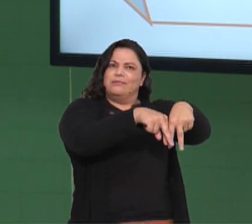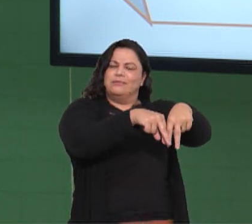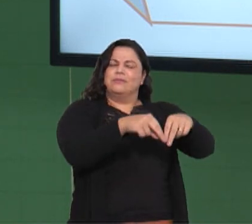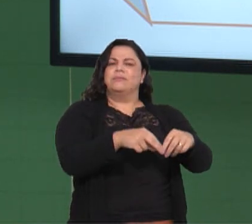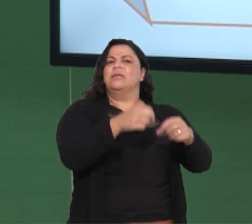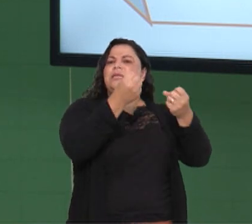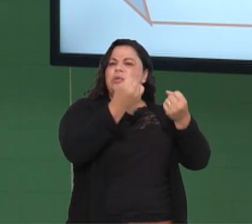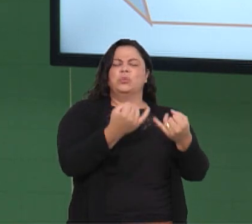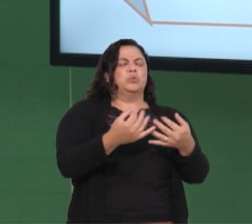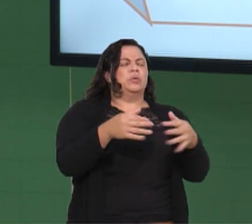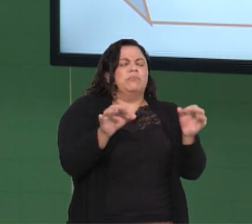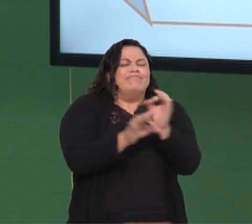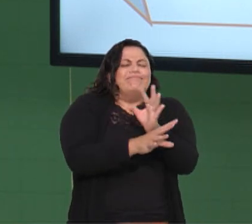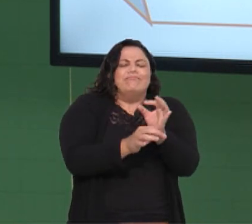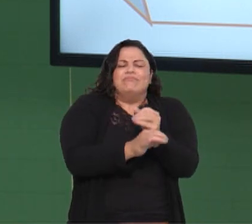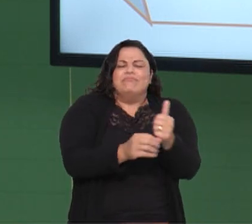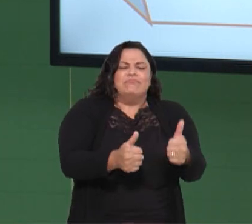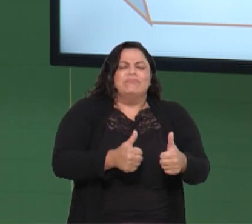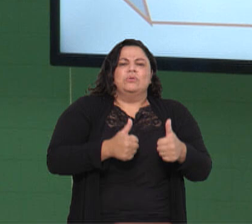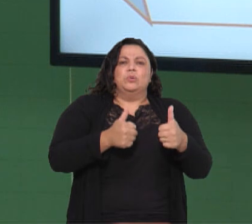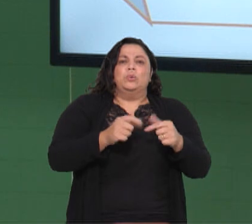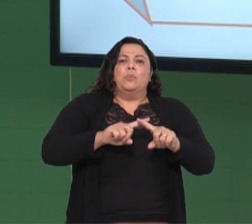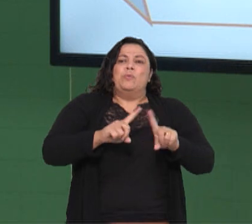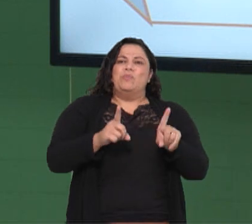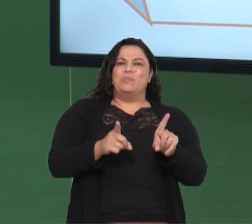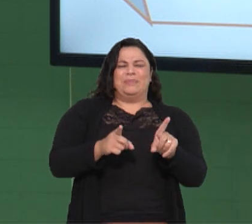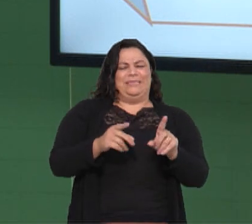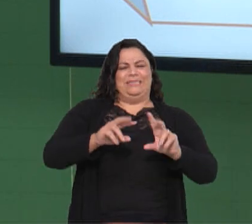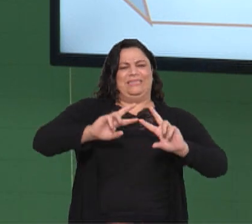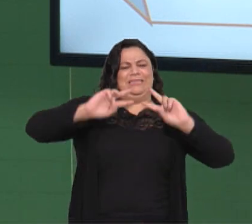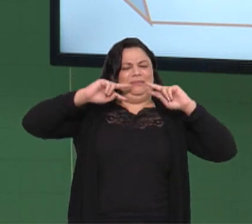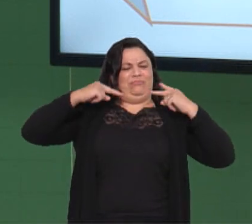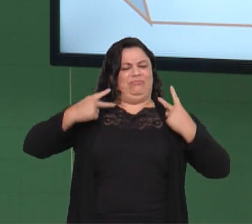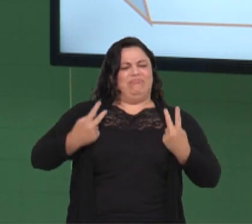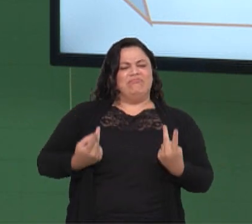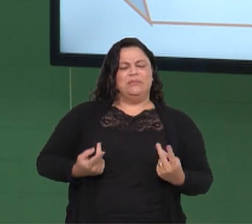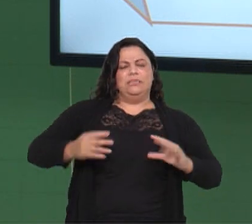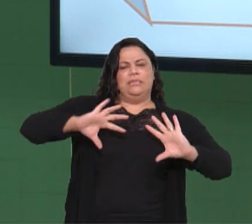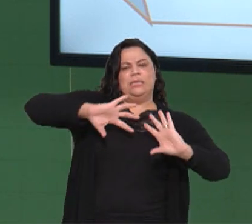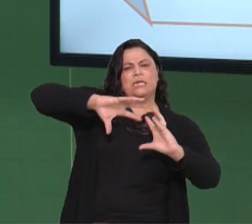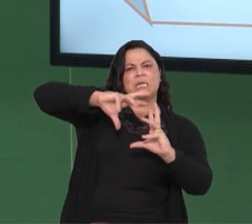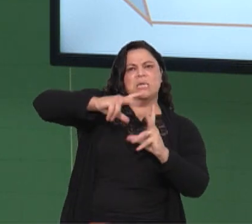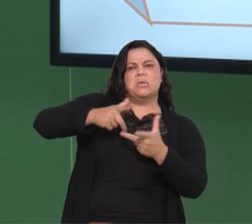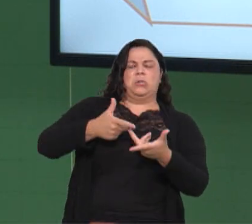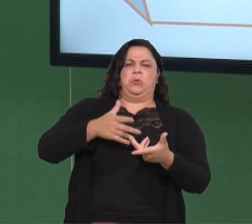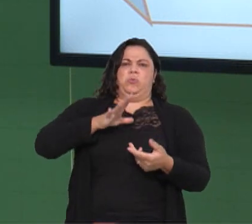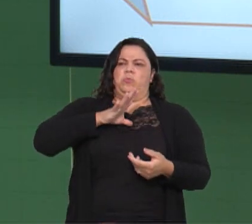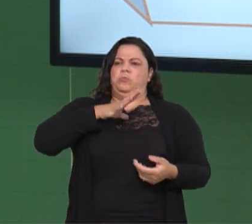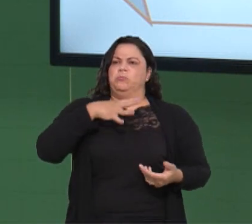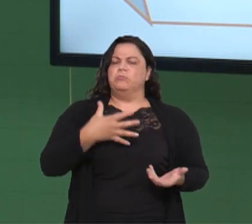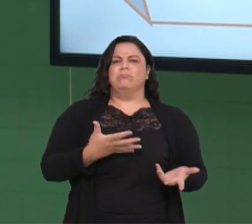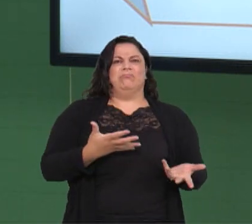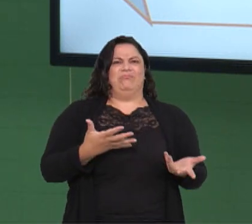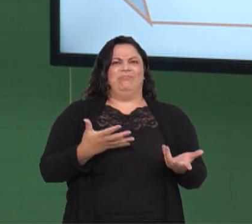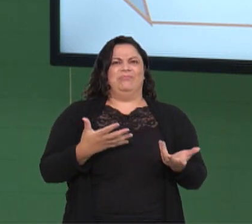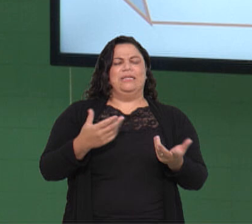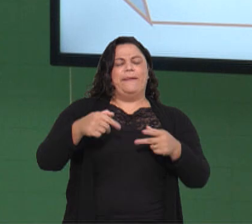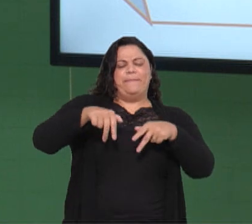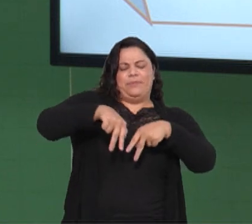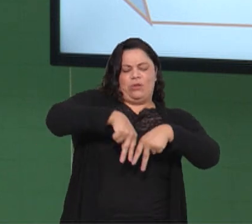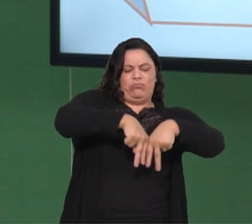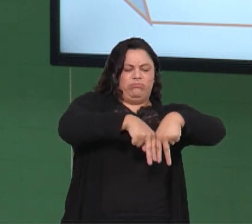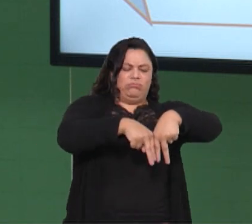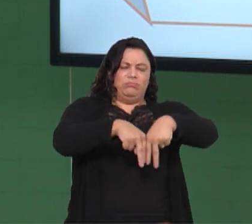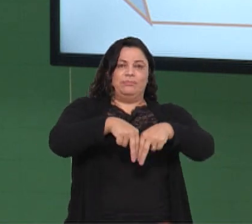se bastava ali. Só que de tanta arrogância a humanidade foi adquirindo, esses andrógenos